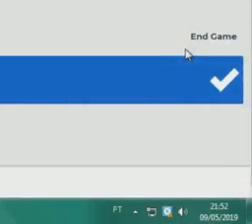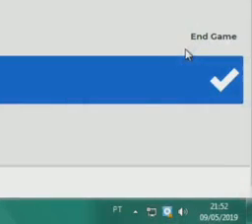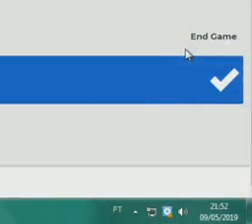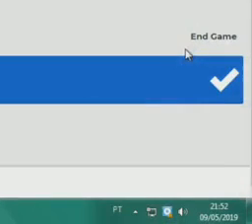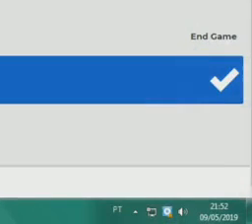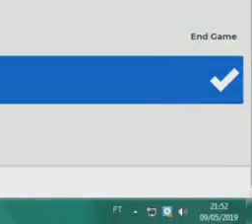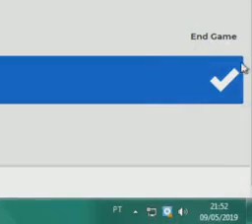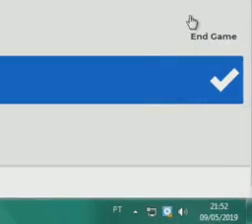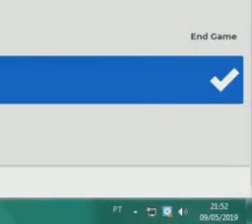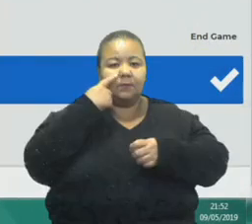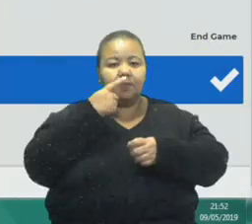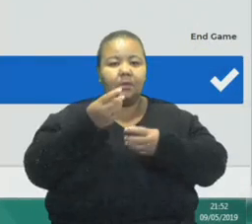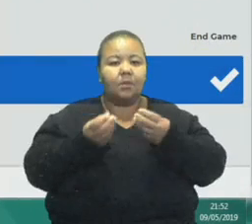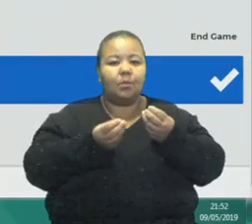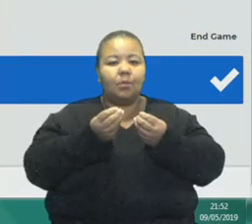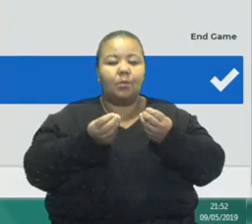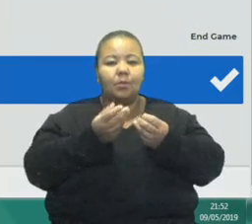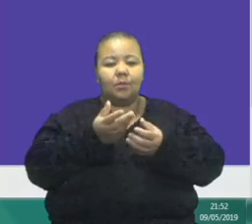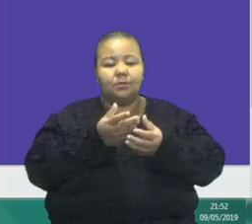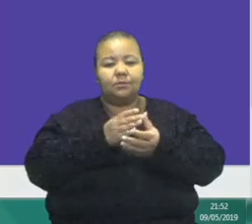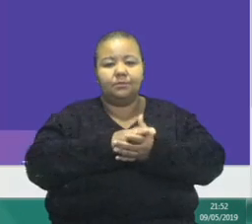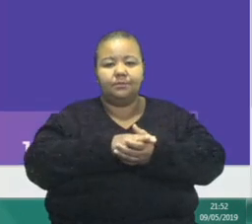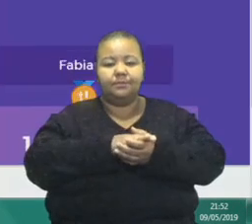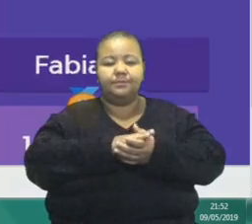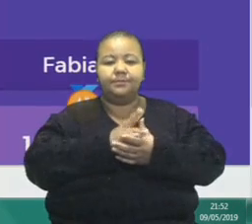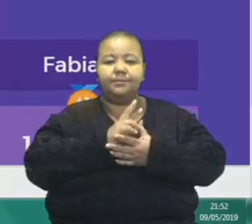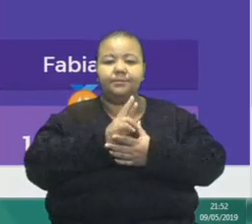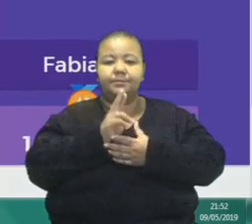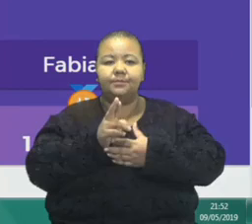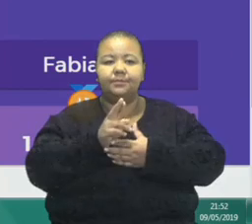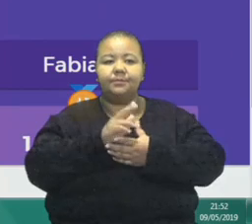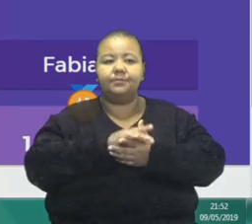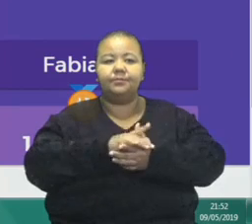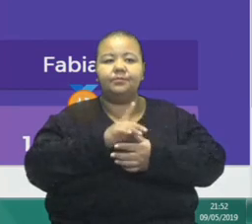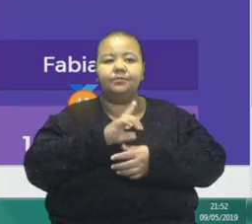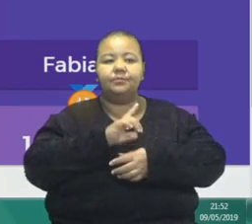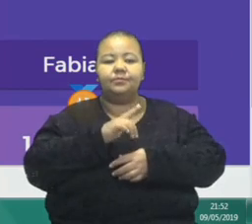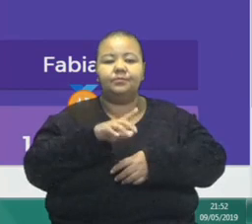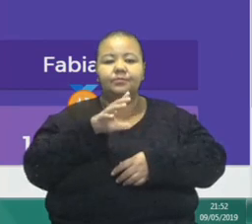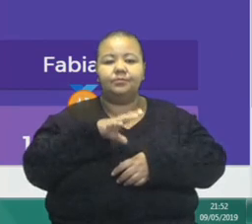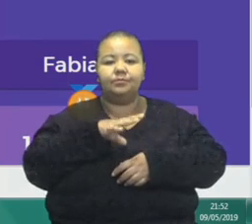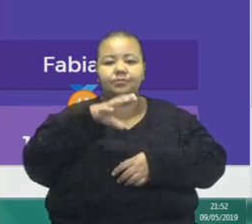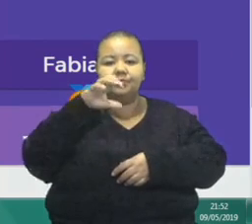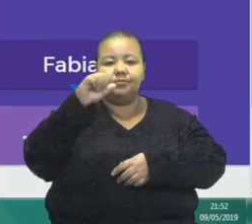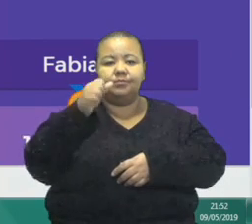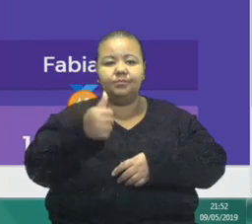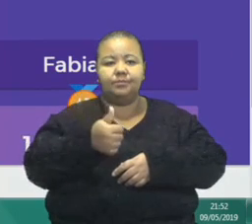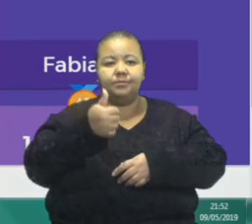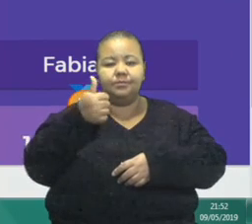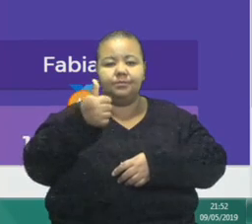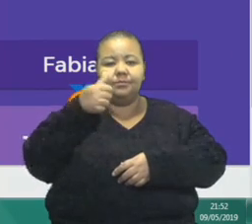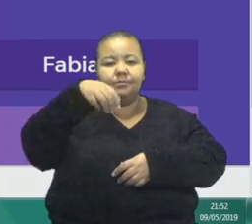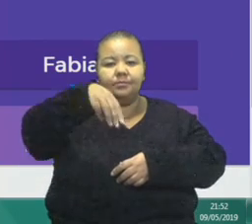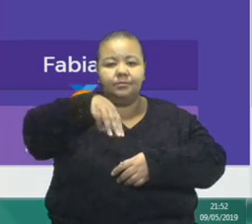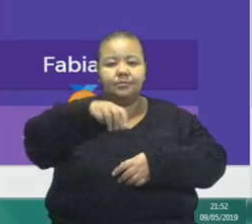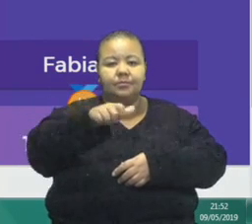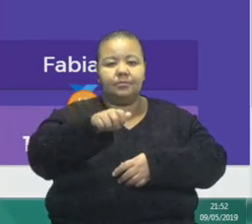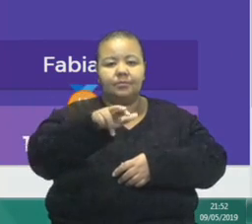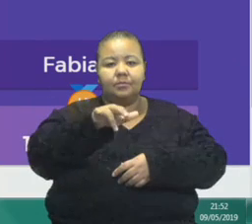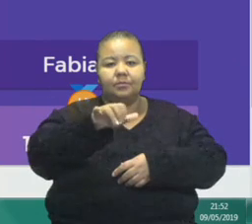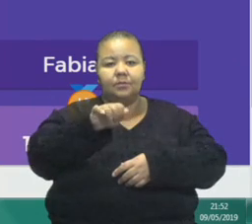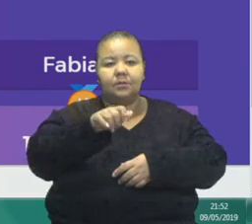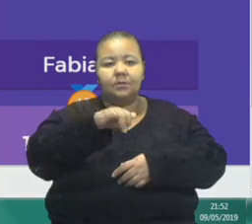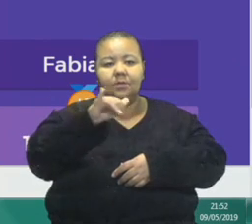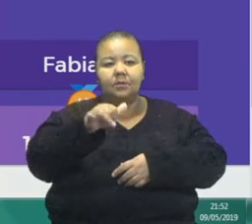ver como ficou para essa resposta, nós temos que o pódio, o nosso primeiro lugar, ficou para